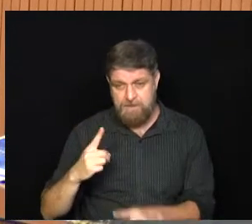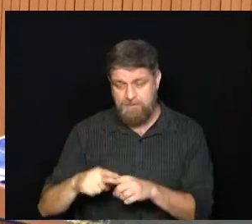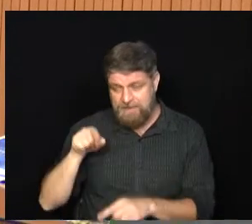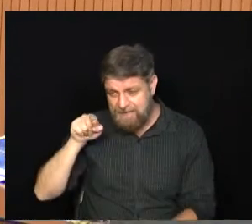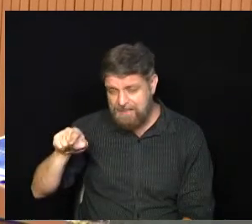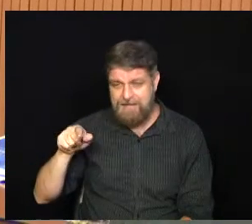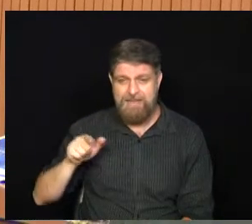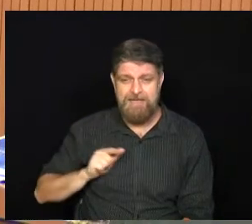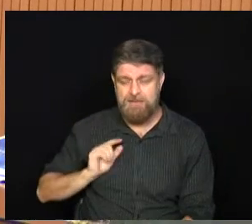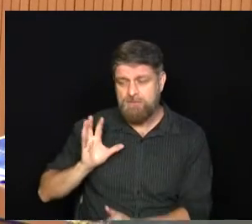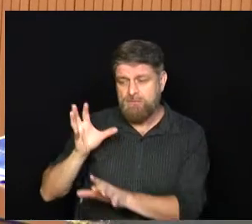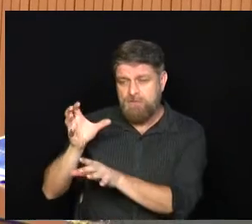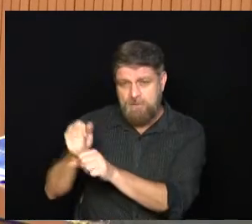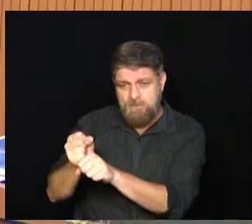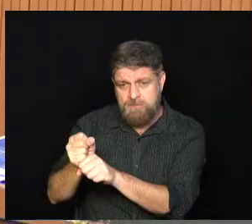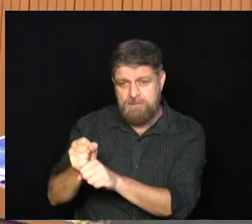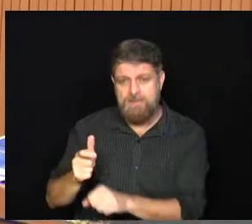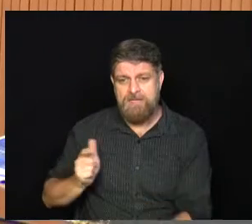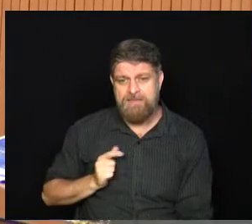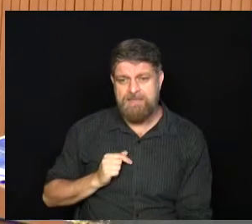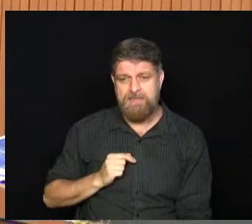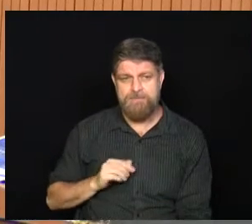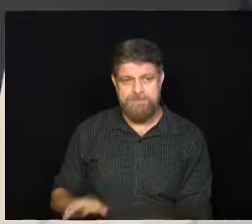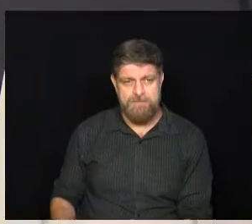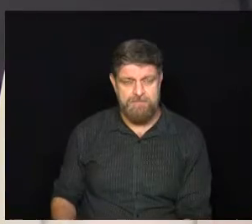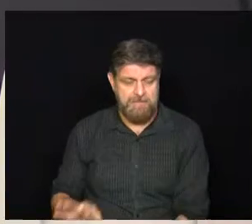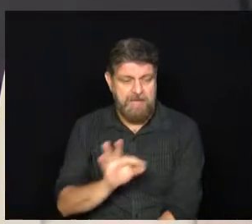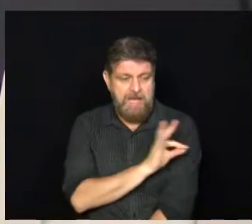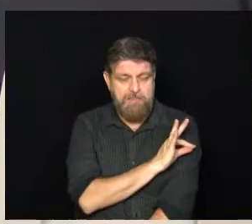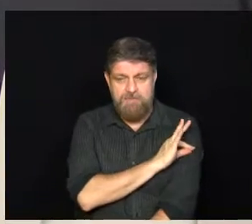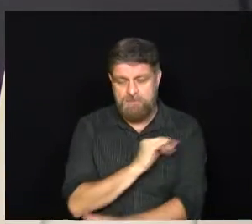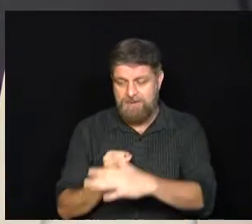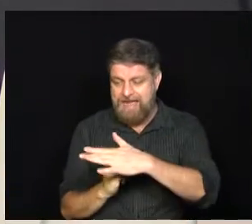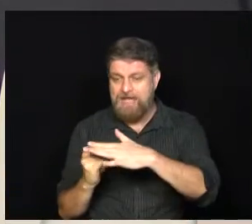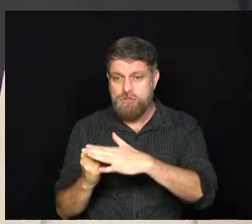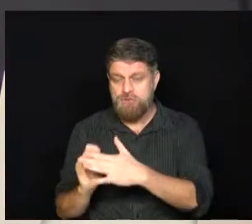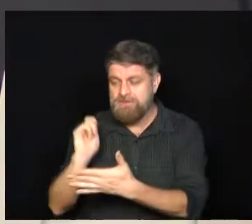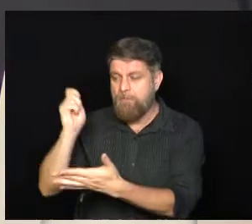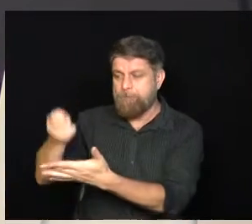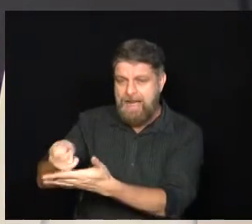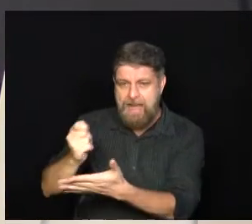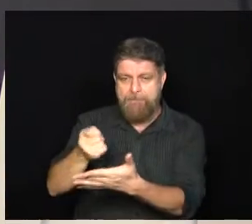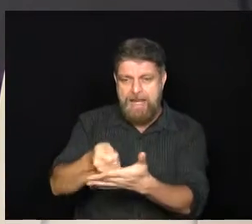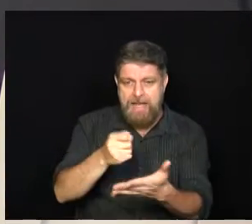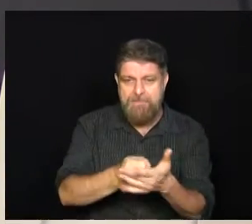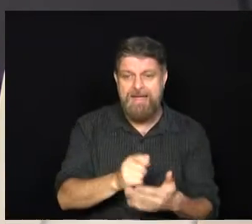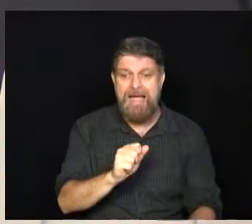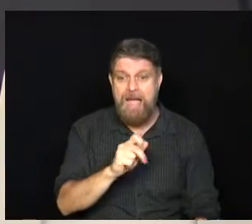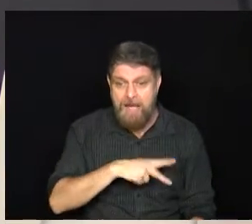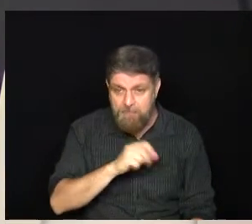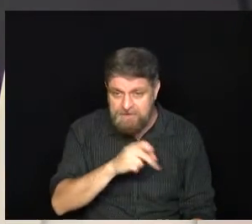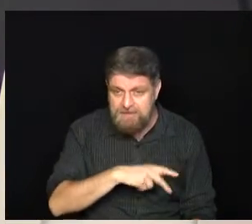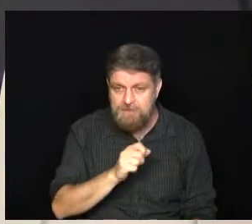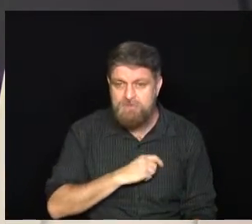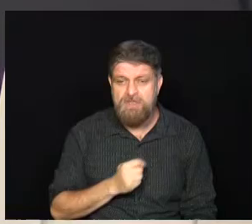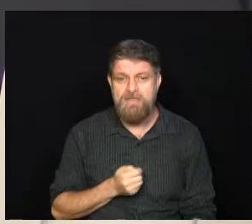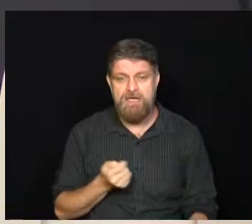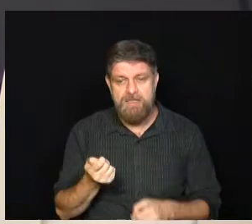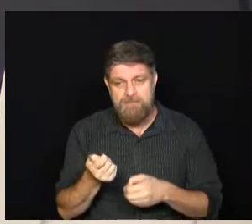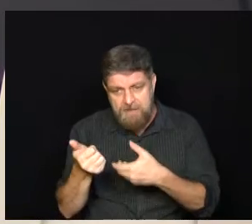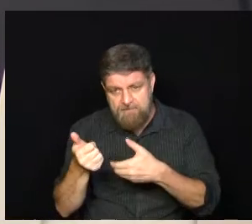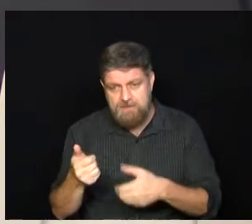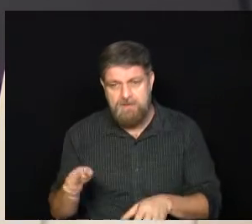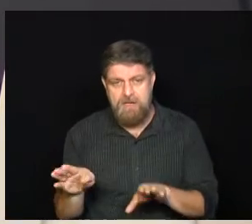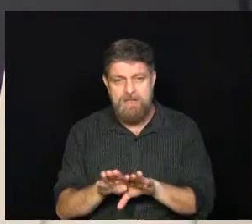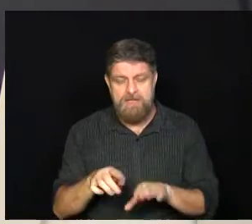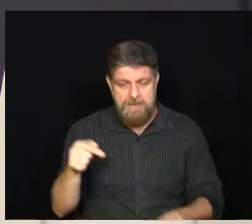que é pago com recurso da própria instituição. E outra, melhora na receita corrente líquida. Isso faz